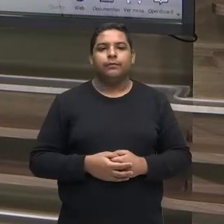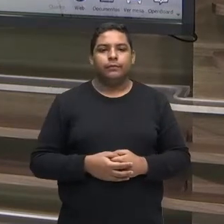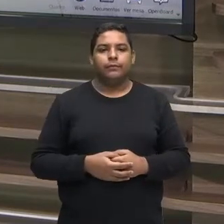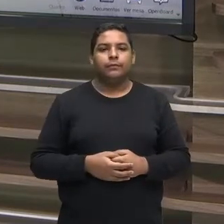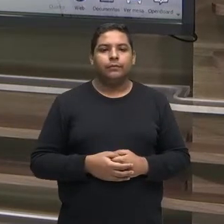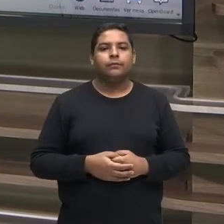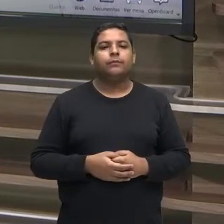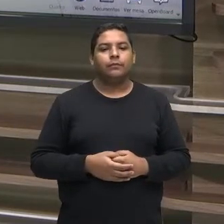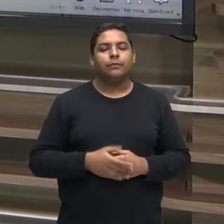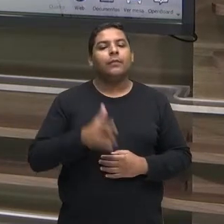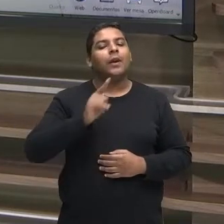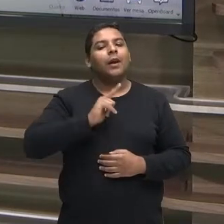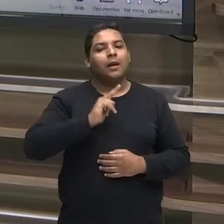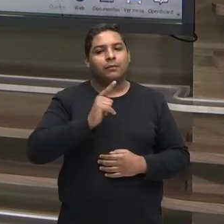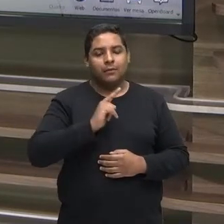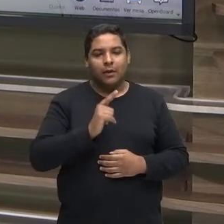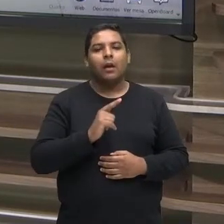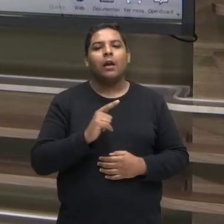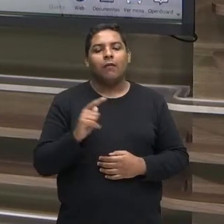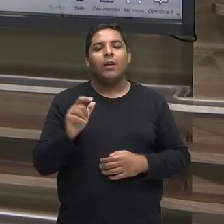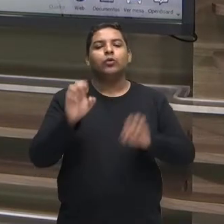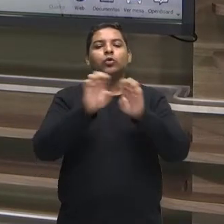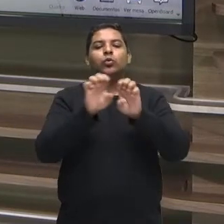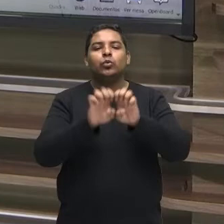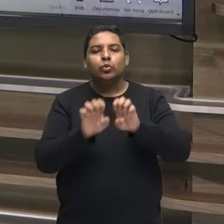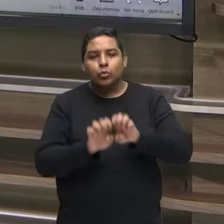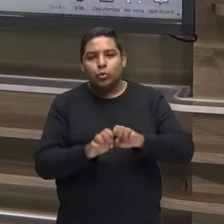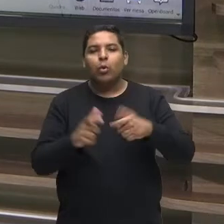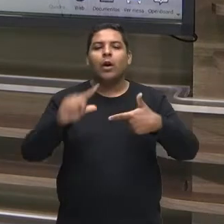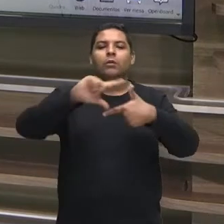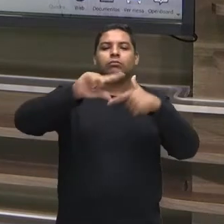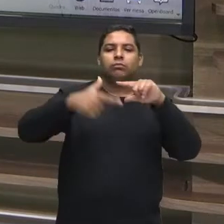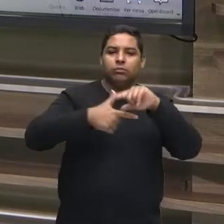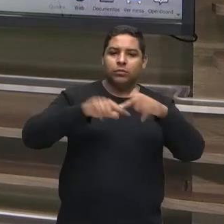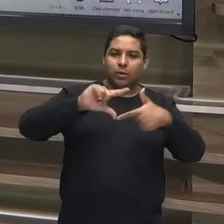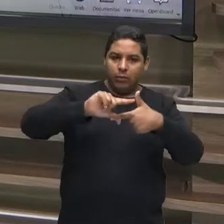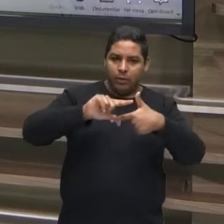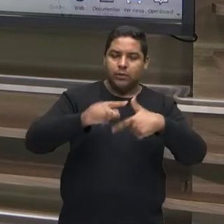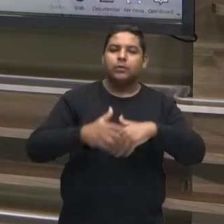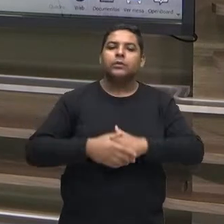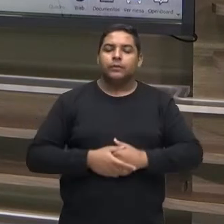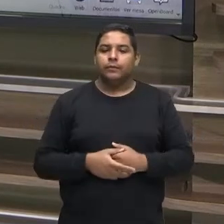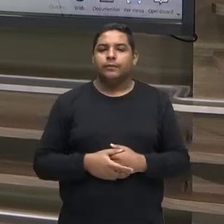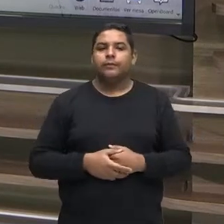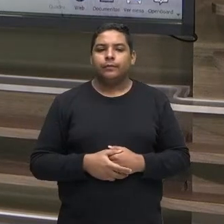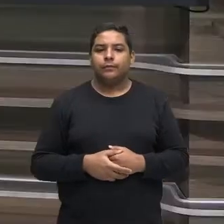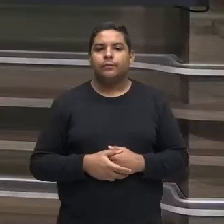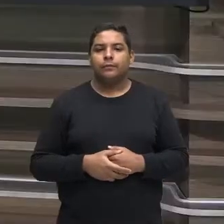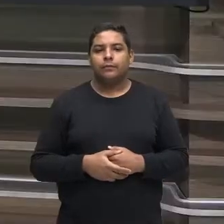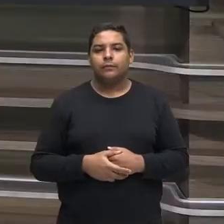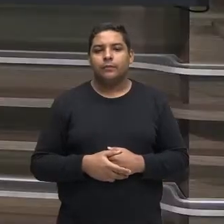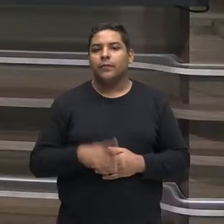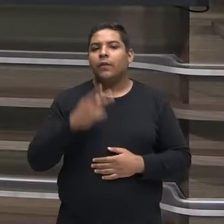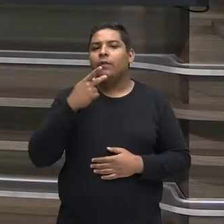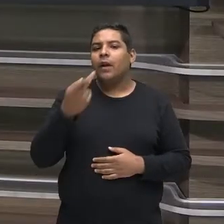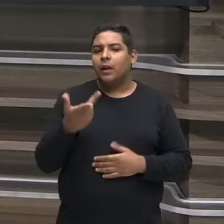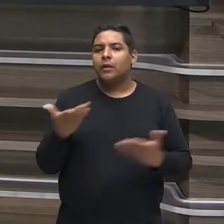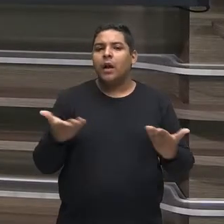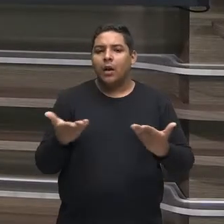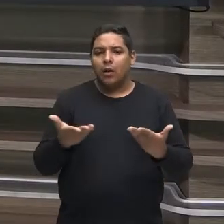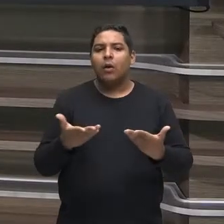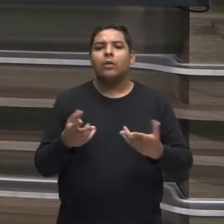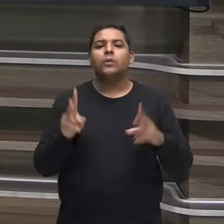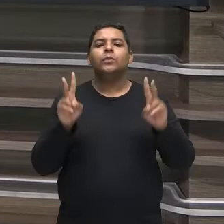para essa estrutura geométrica. Chamaremos assim de estrutura, certo? Eu estou falando de quê? Eu estou falando do trapézio, que